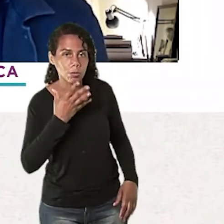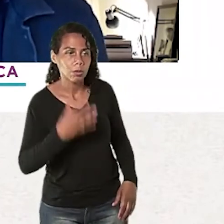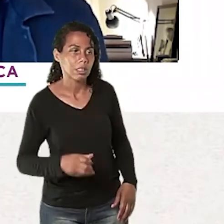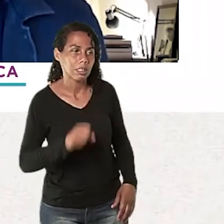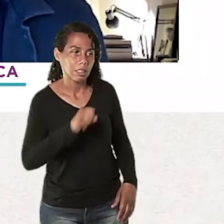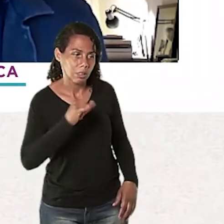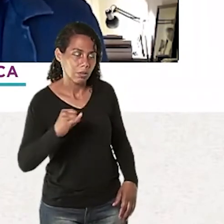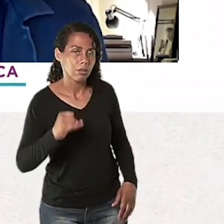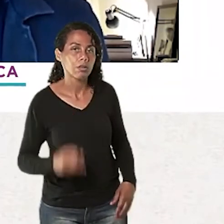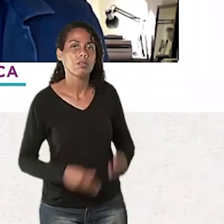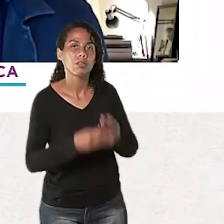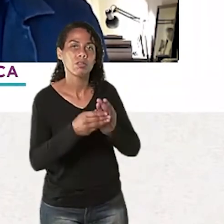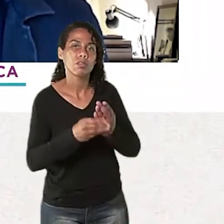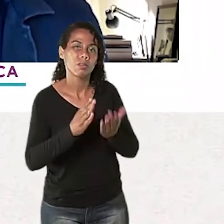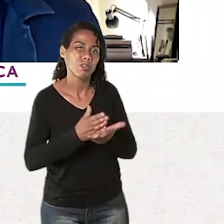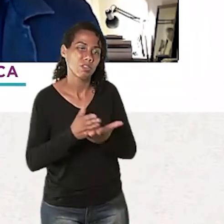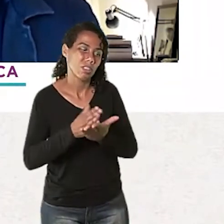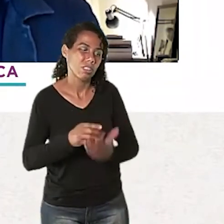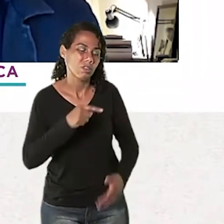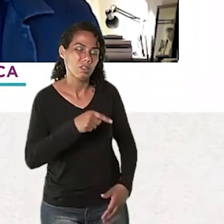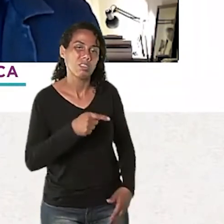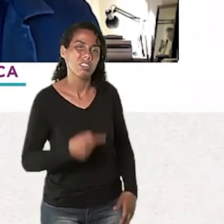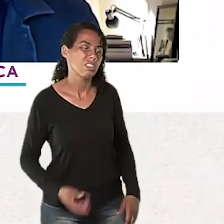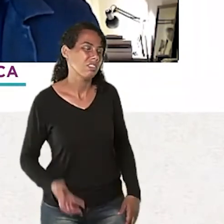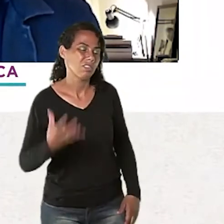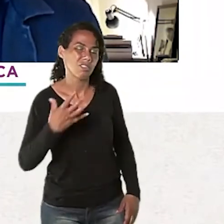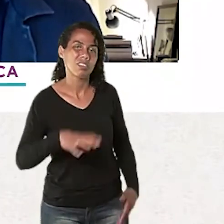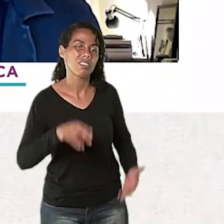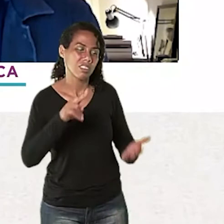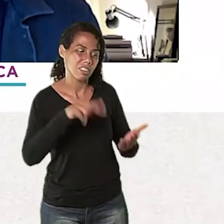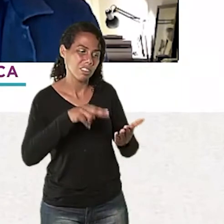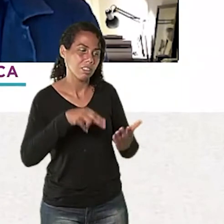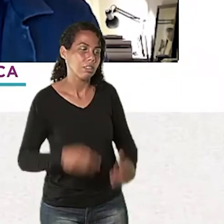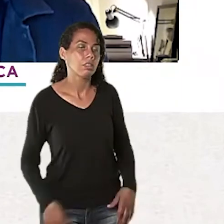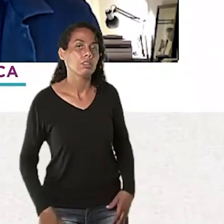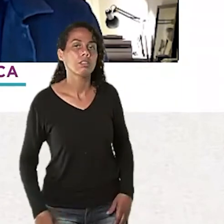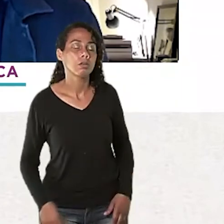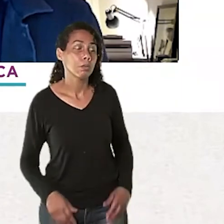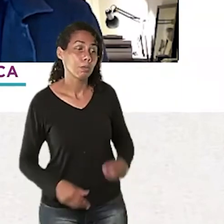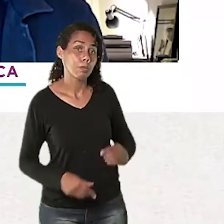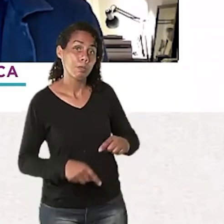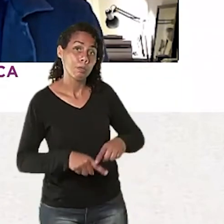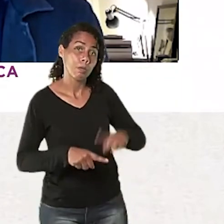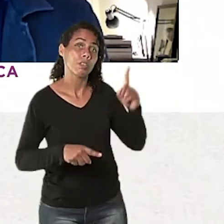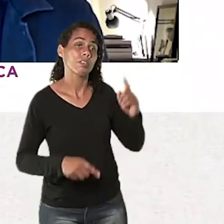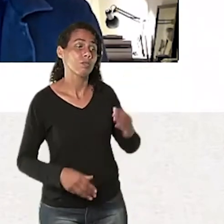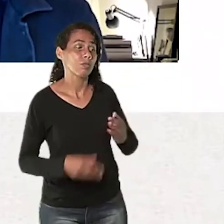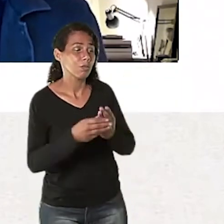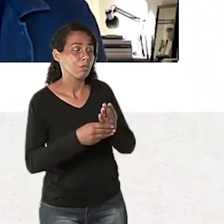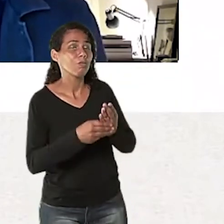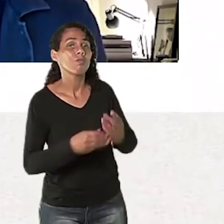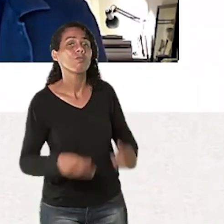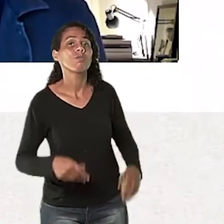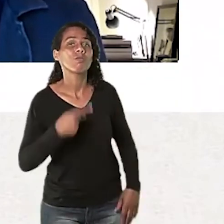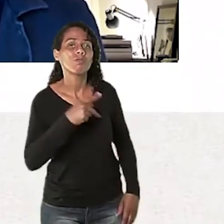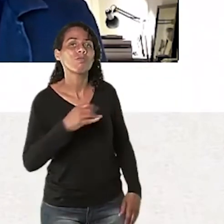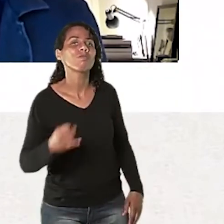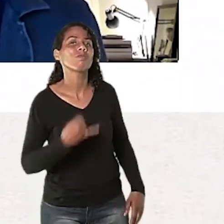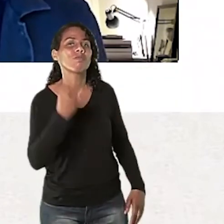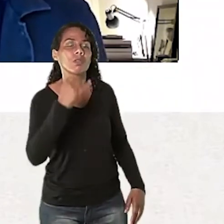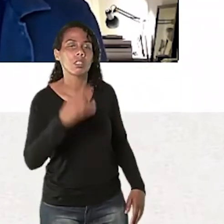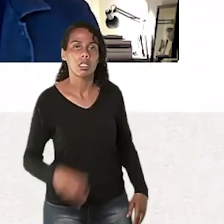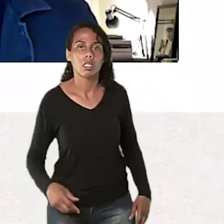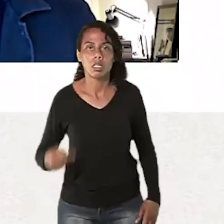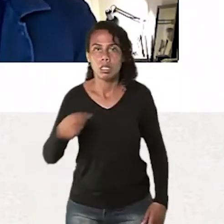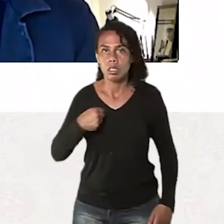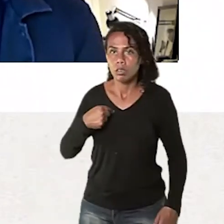E eu não quero... eu quero seduzir eu mesmo e os leitores, sabe? Em um momento que está muito ruim. E